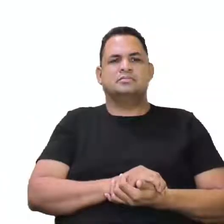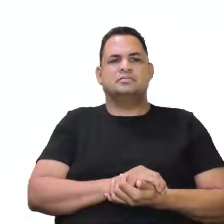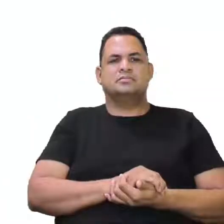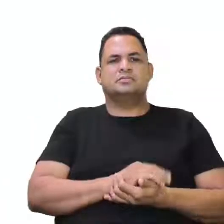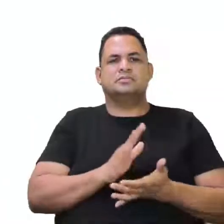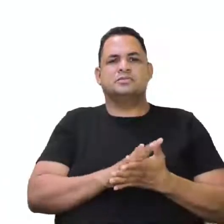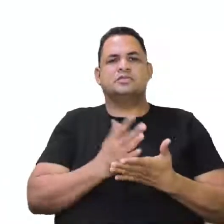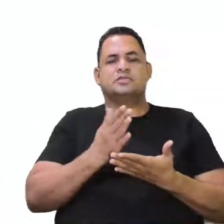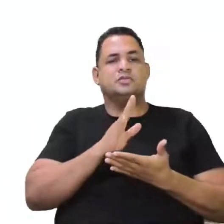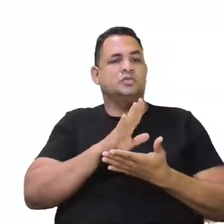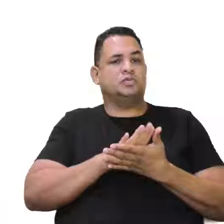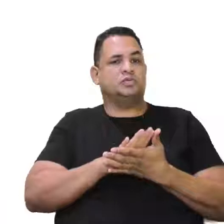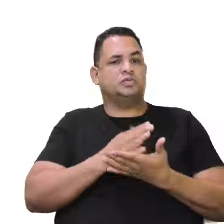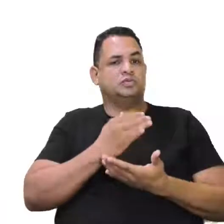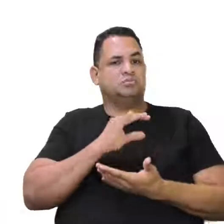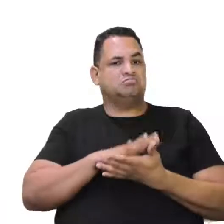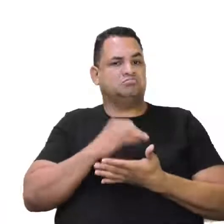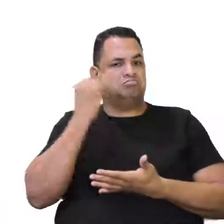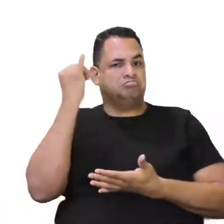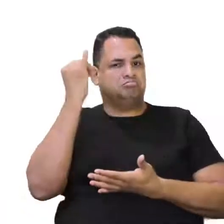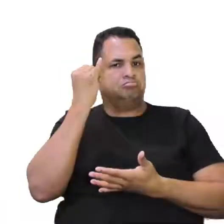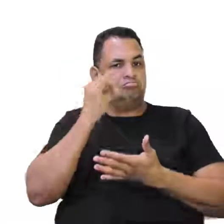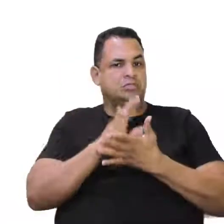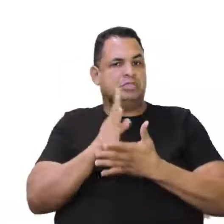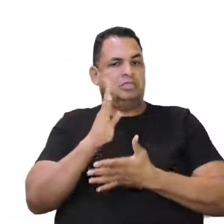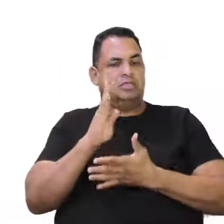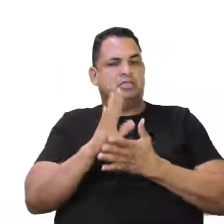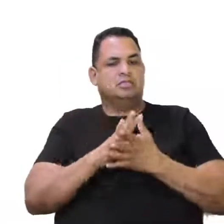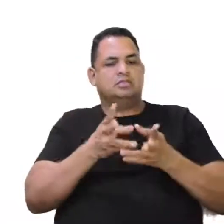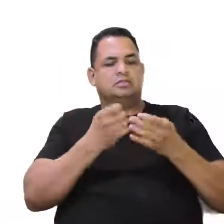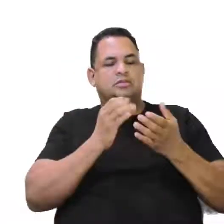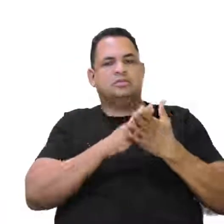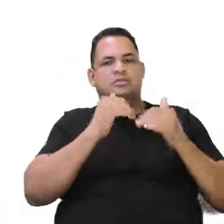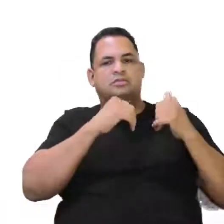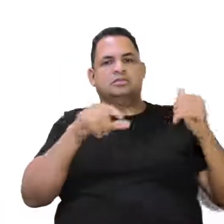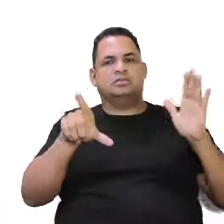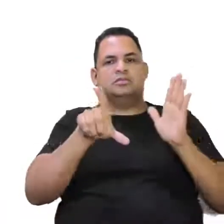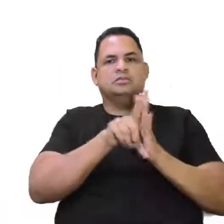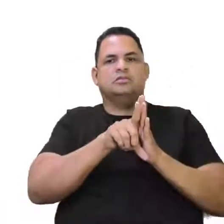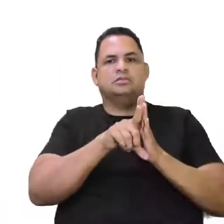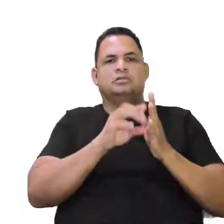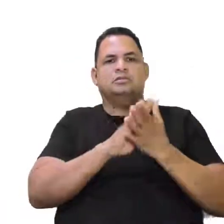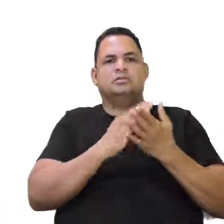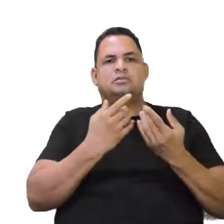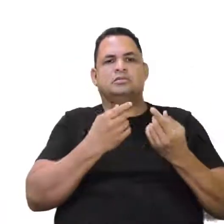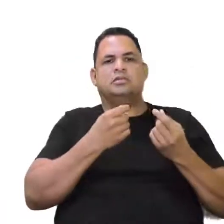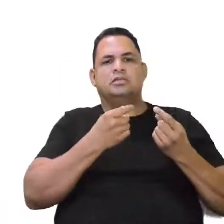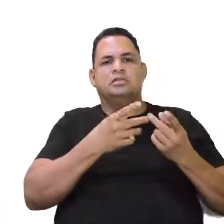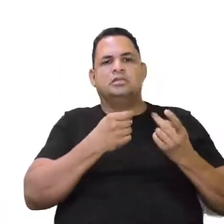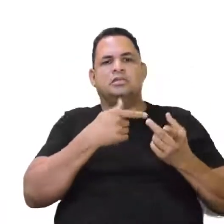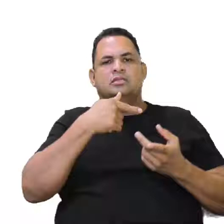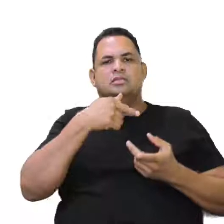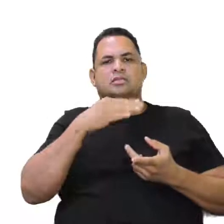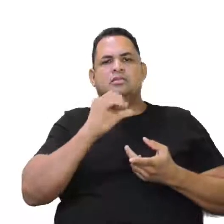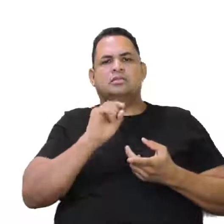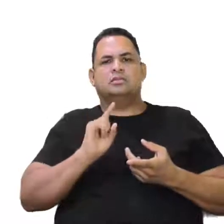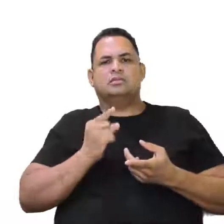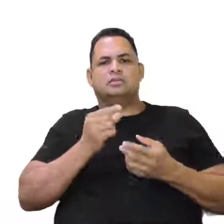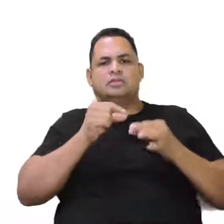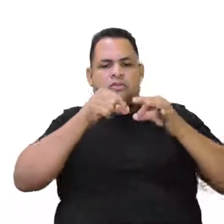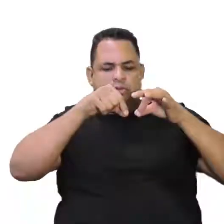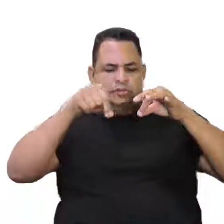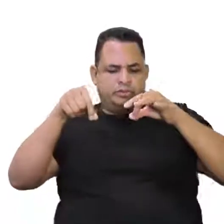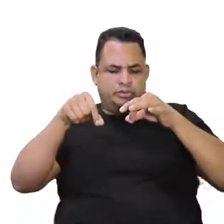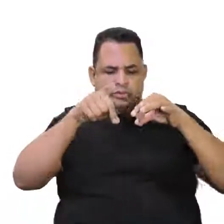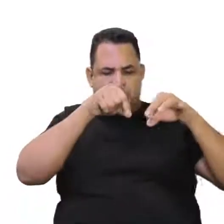Um dos casos de destaque de biopirataria no Brasil foi o contrabando de 70 mil sementes da árvore